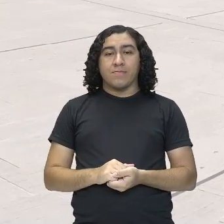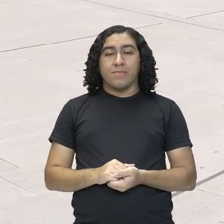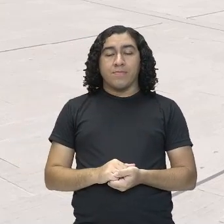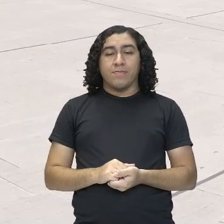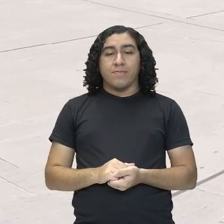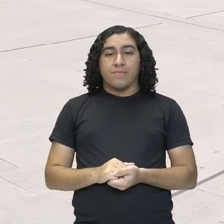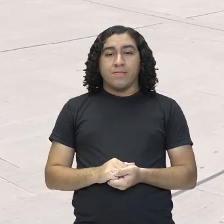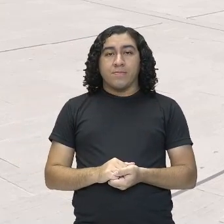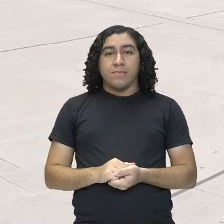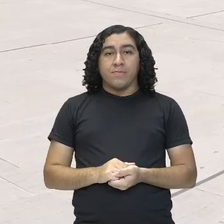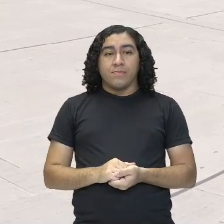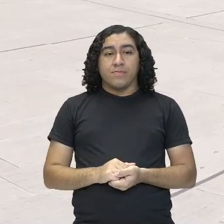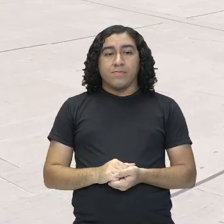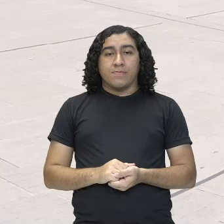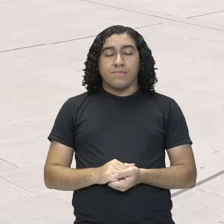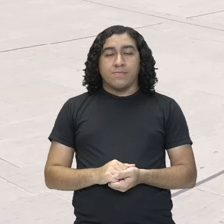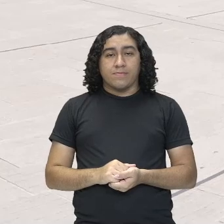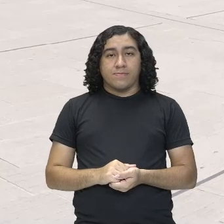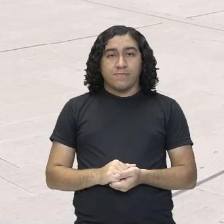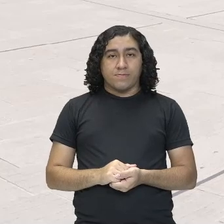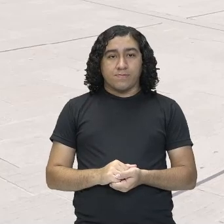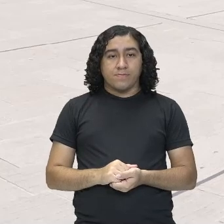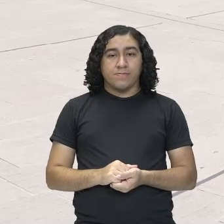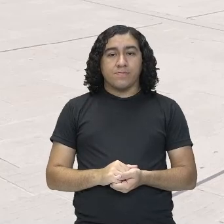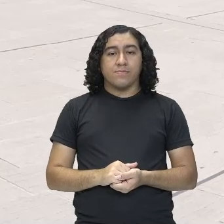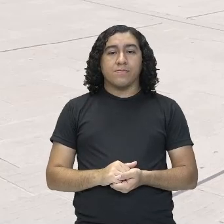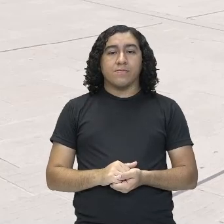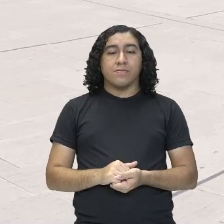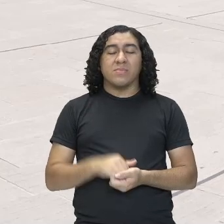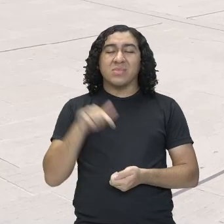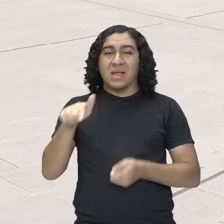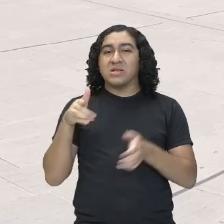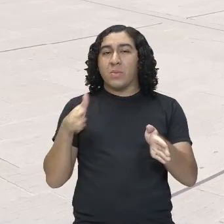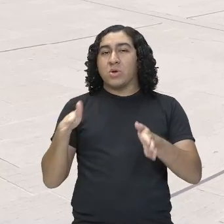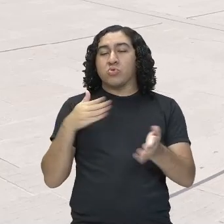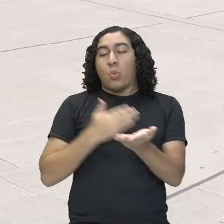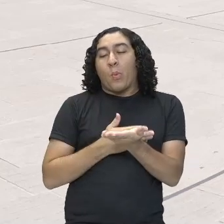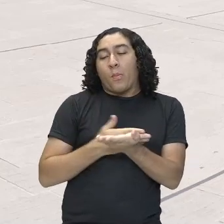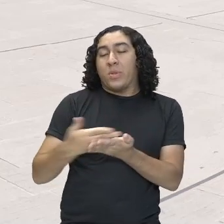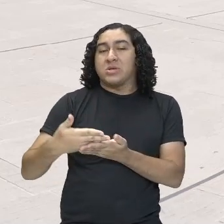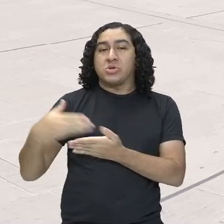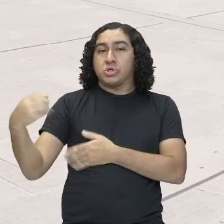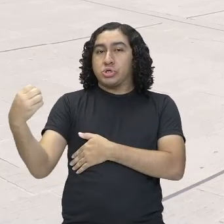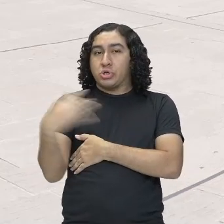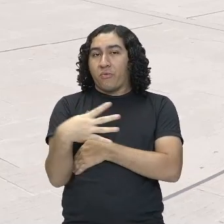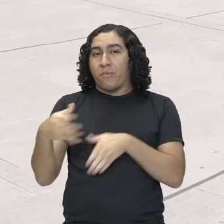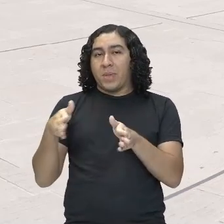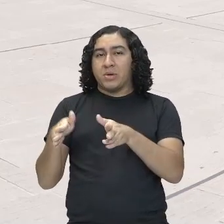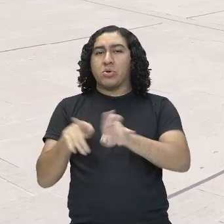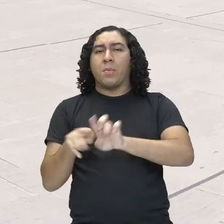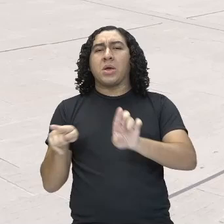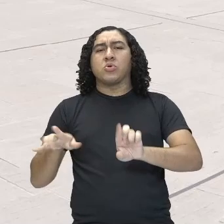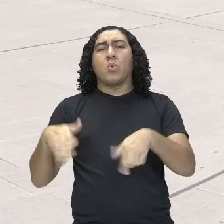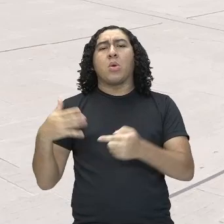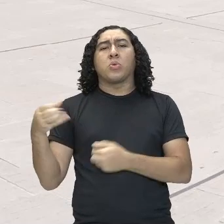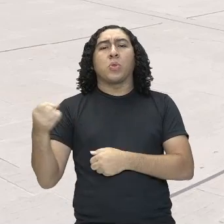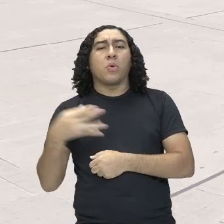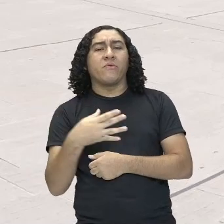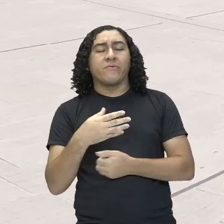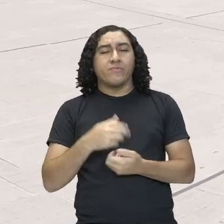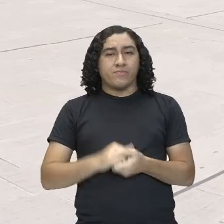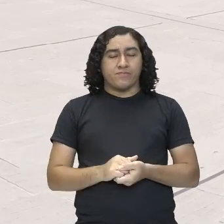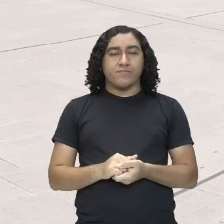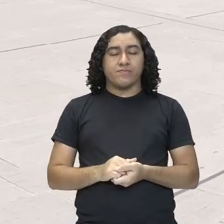Esse momento também vai iniciar gradualmente uma nova fase da história. Mas qual é essa nova fase da história?